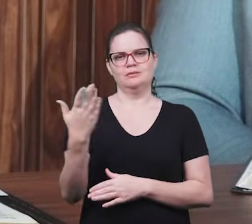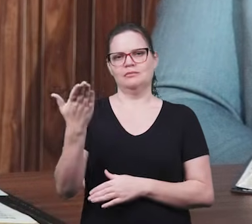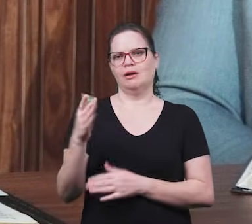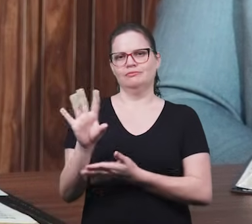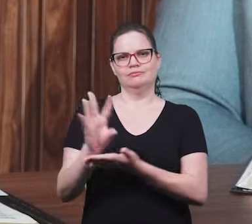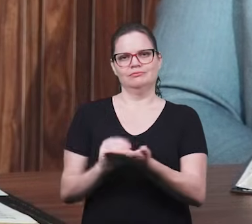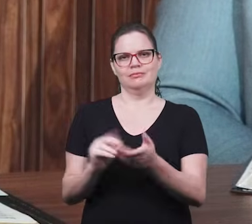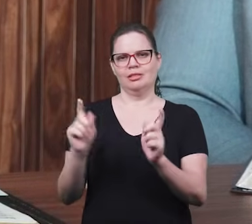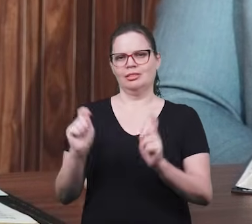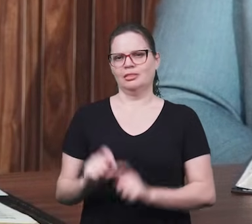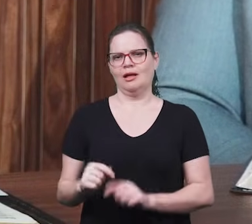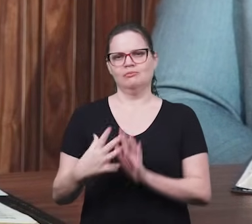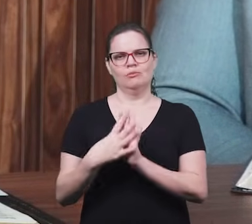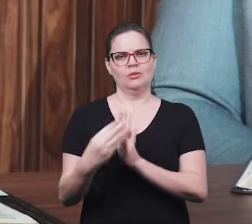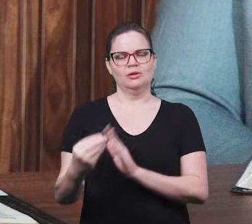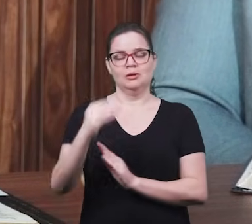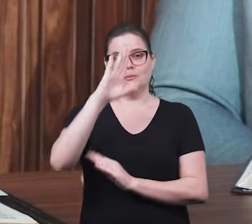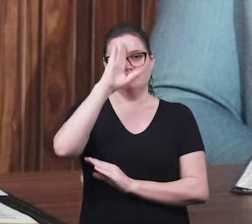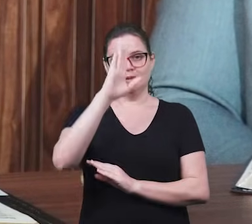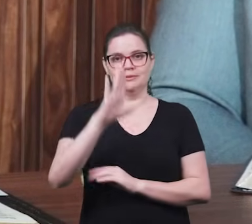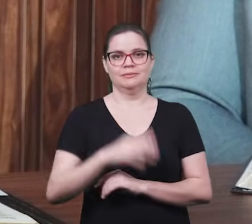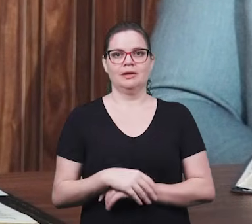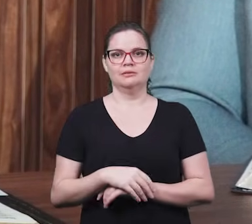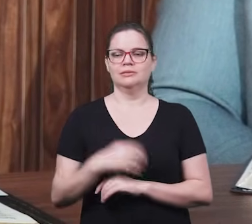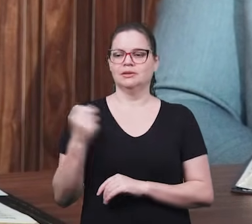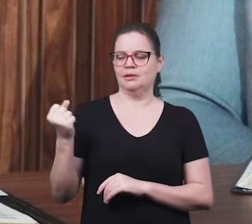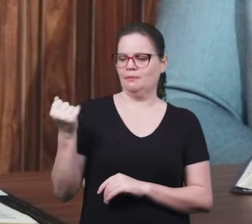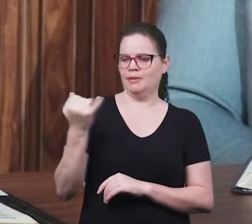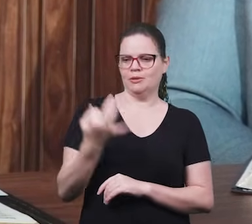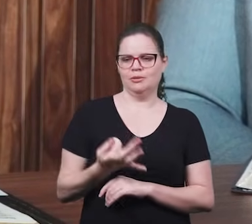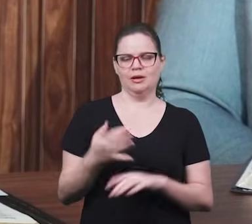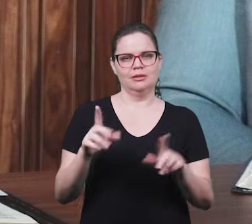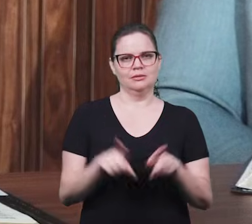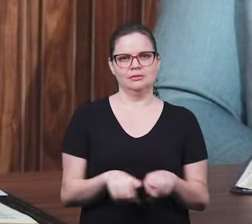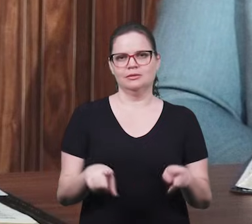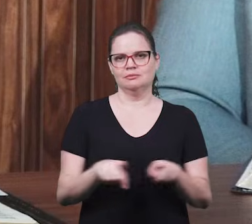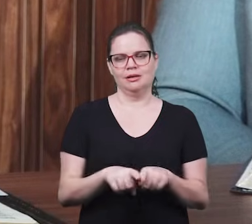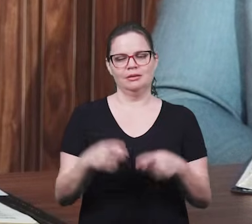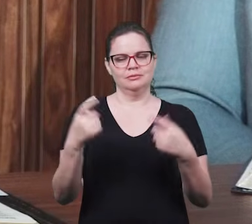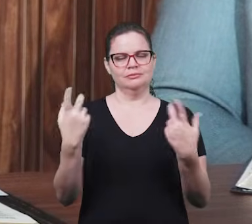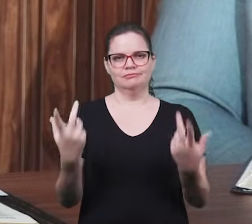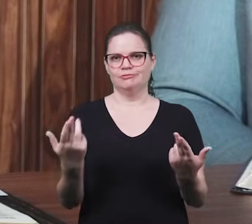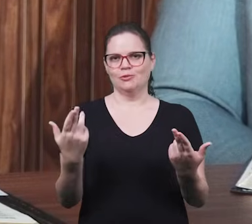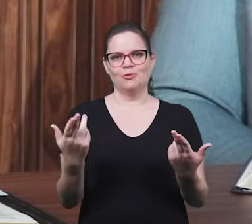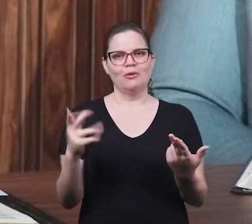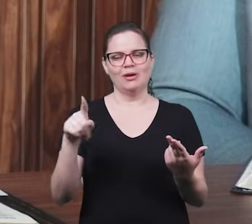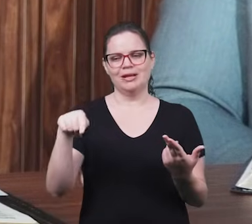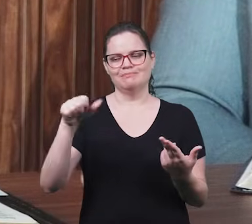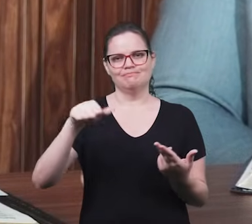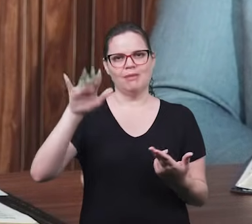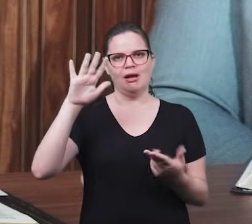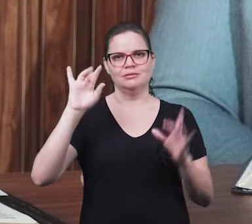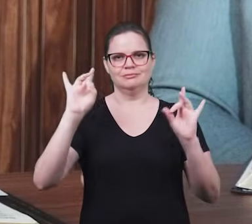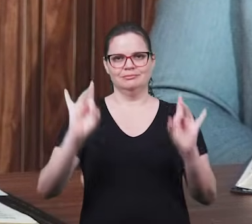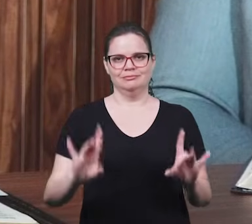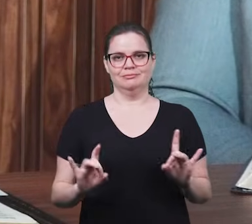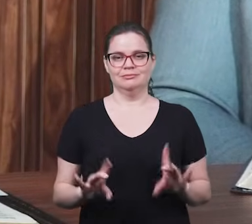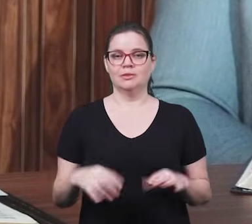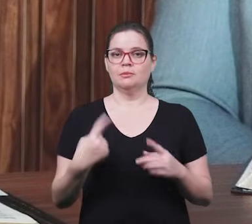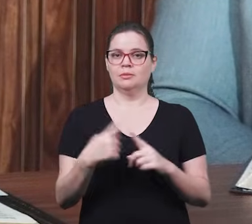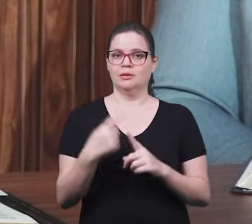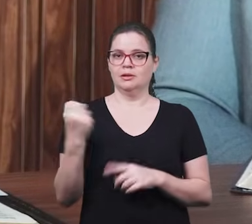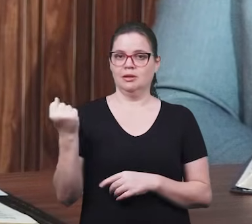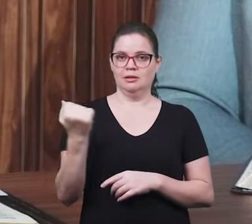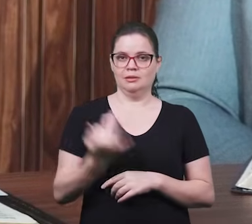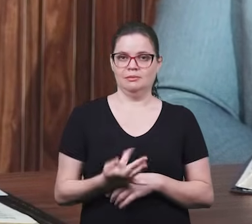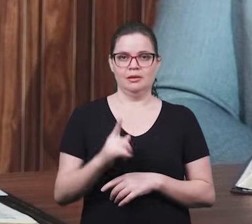exemplo de tudo, né? E na madrugada não seria diferente. A madrugada, como foi dito aqui, é um recurso